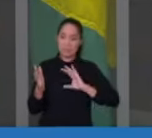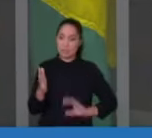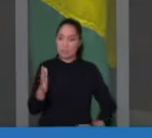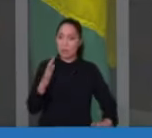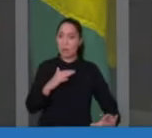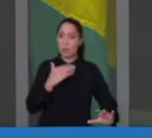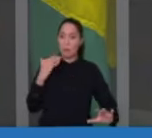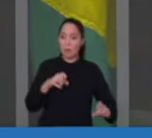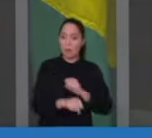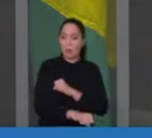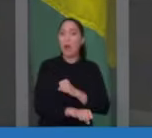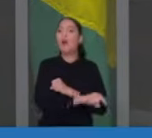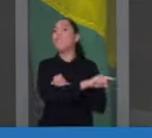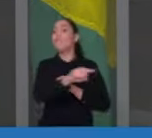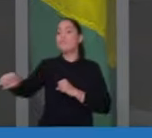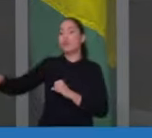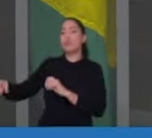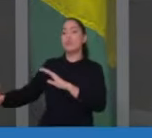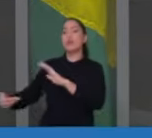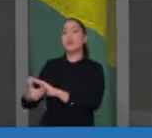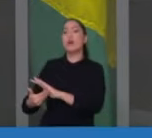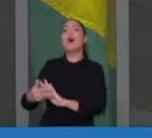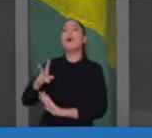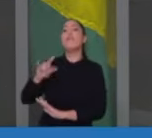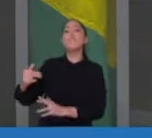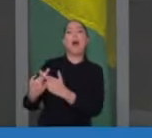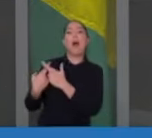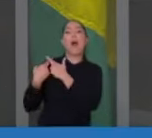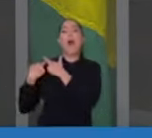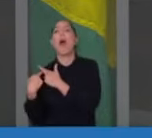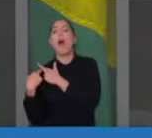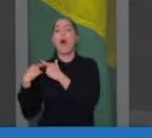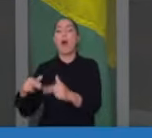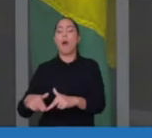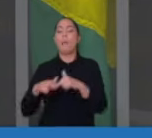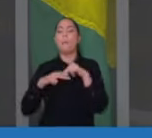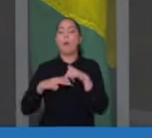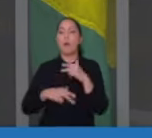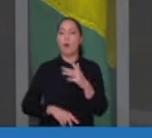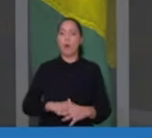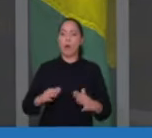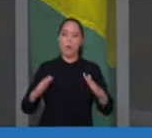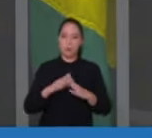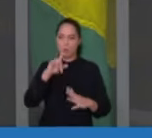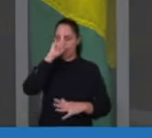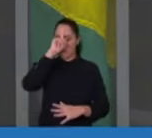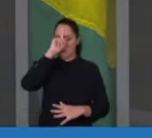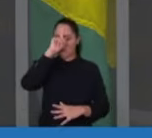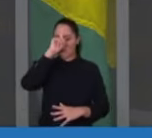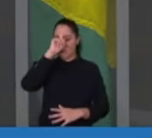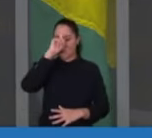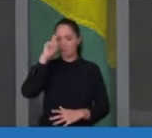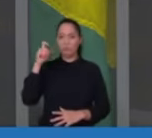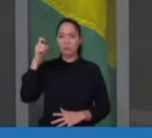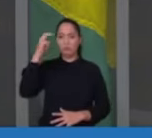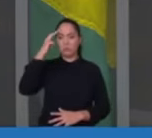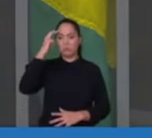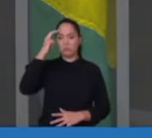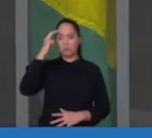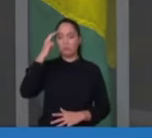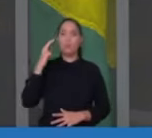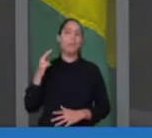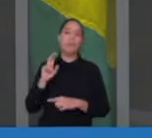ter sangue nas mãos, porque ela vai ser a responsável por não preservar os hospitais psiquiátricos de custódia. Muito obrigado, senhor presidente. Vamos lutar